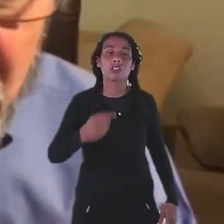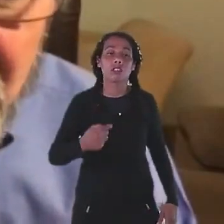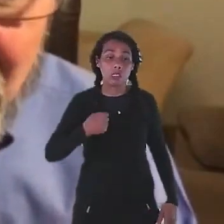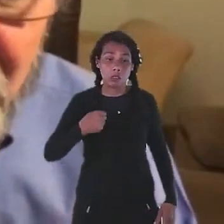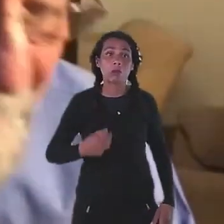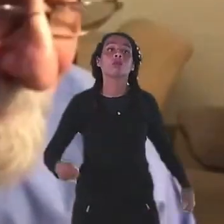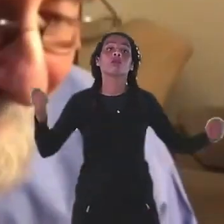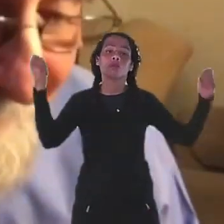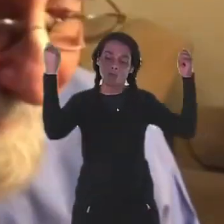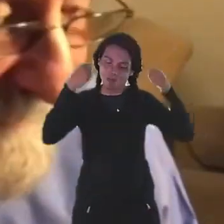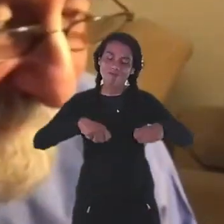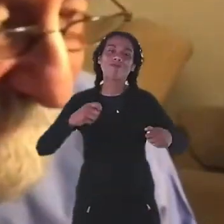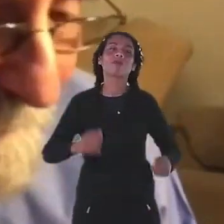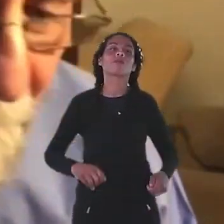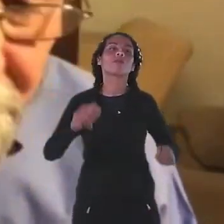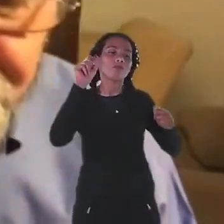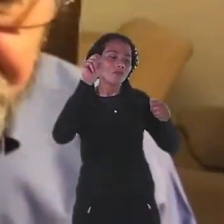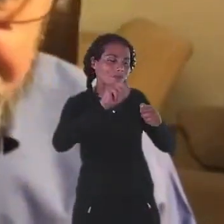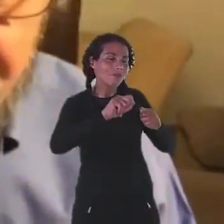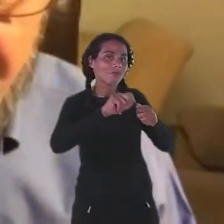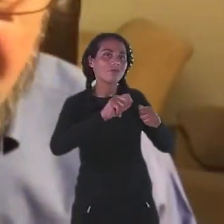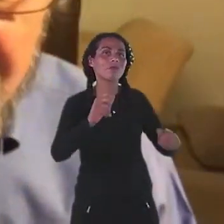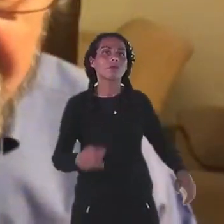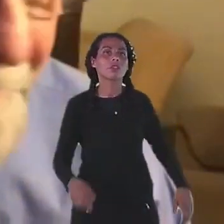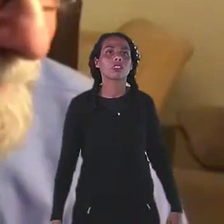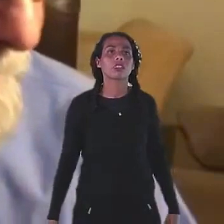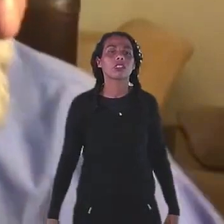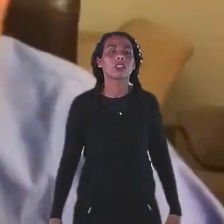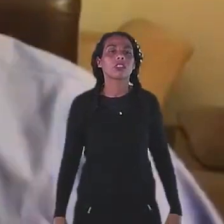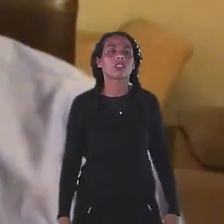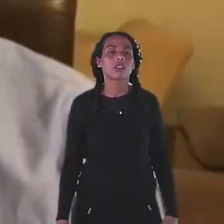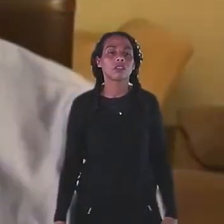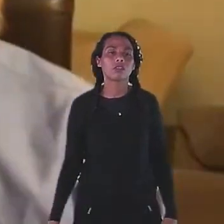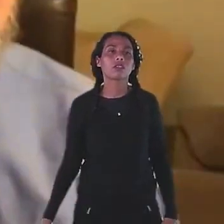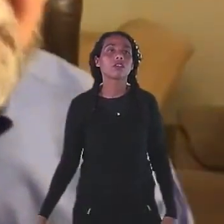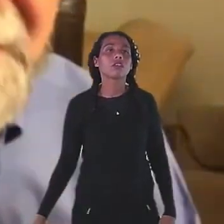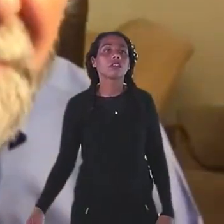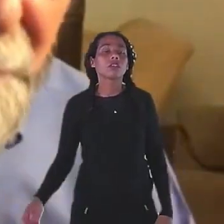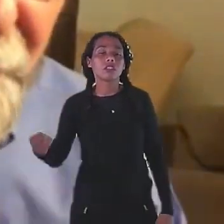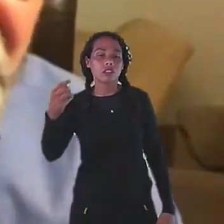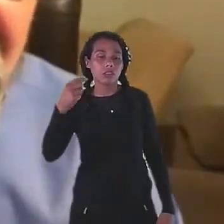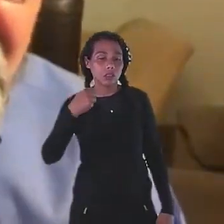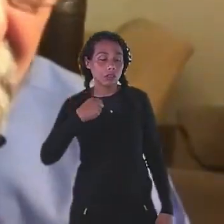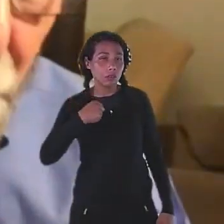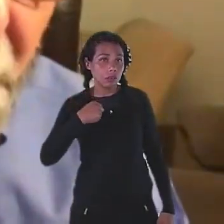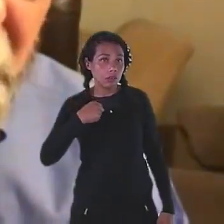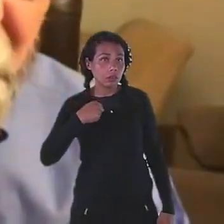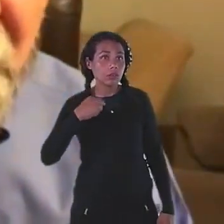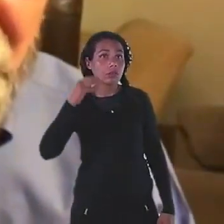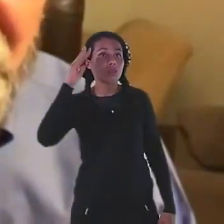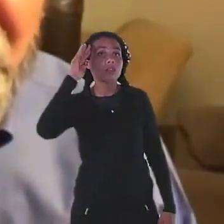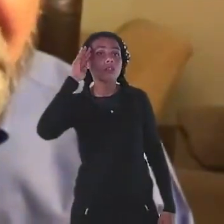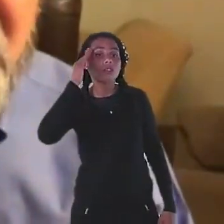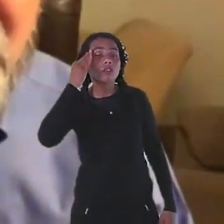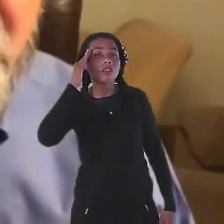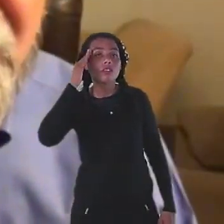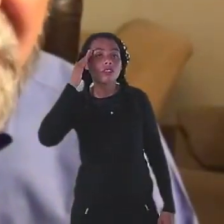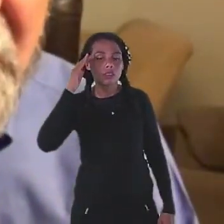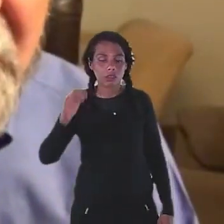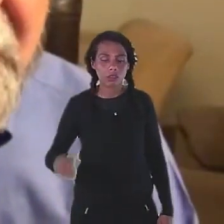Porque a minha tese central é que esse conceito de BrainNet que eu demonstrei no meu